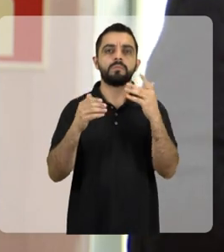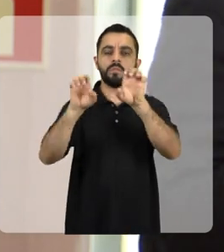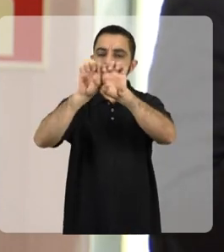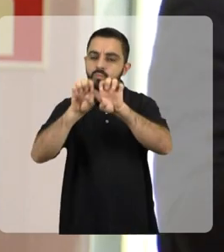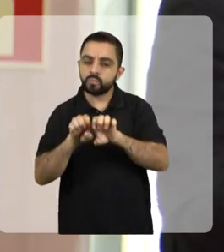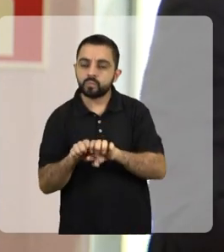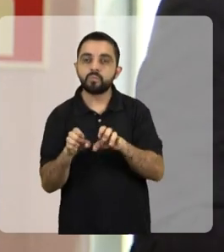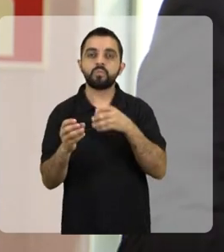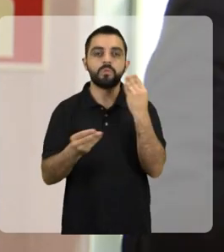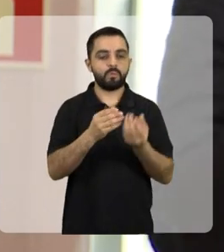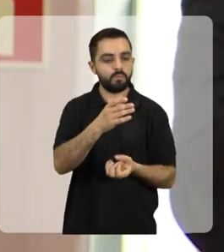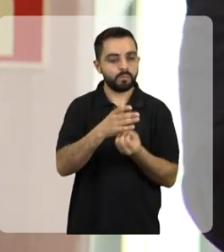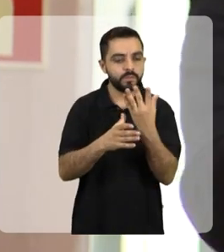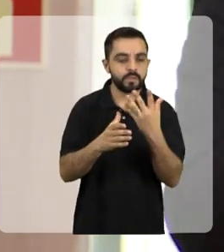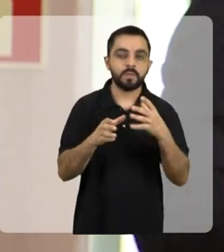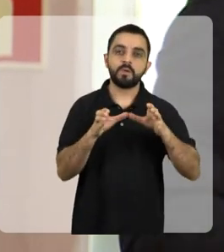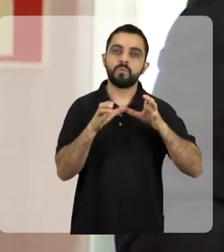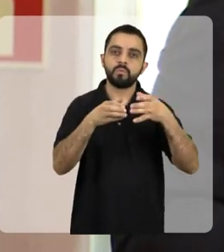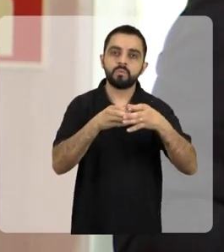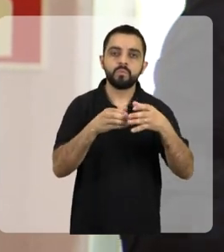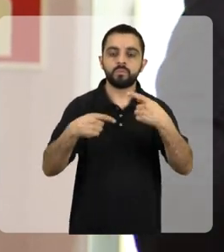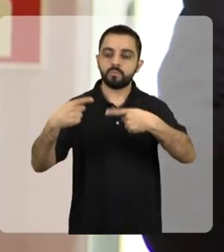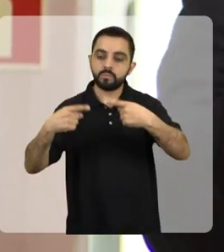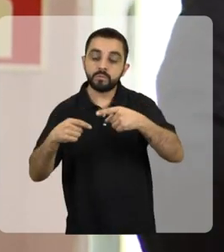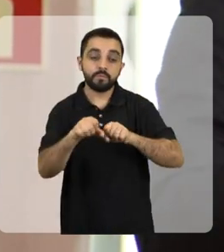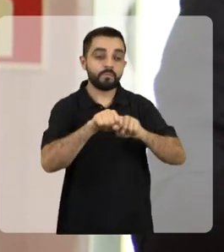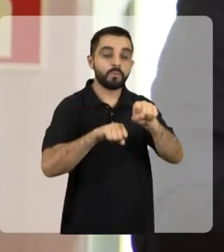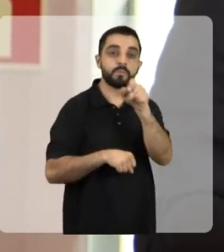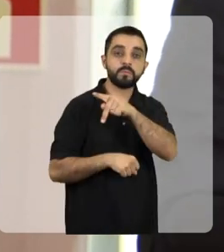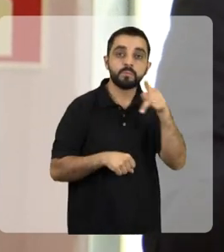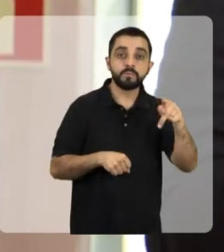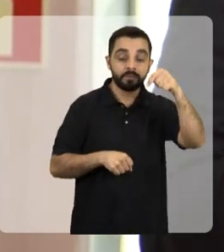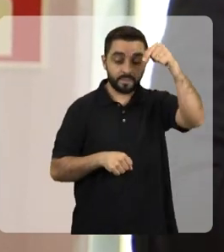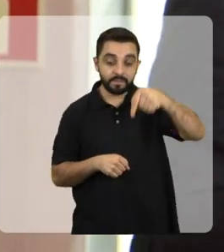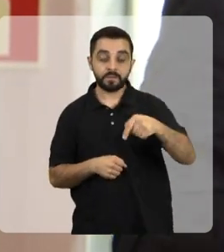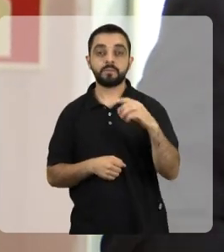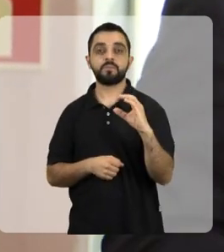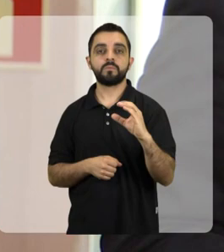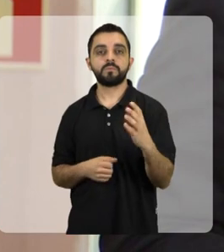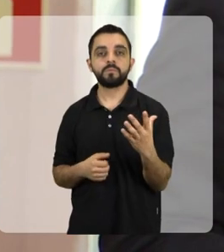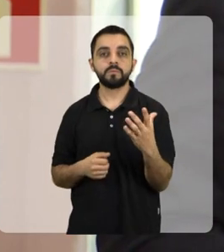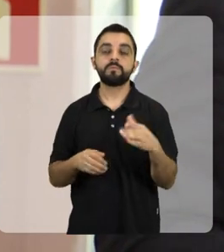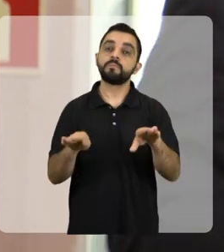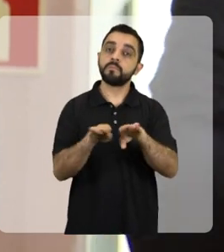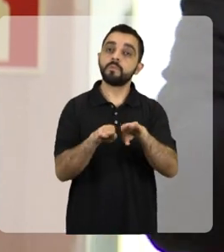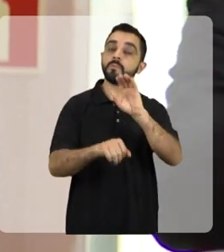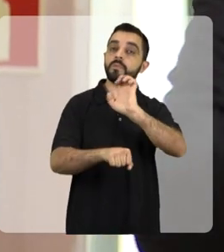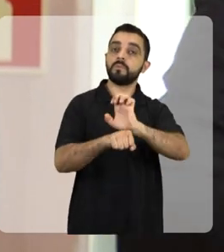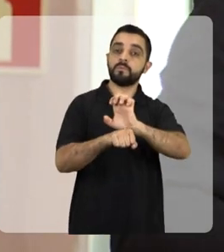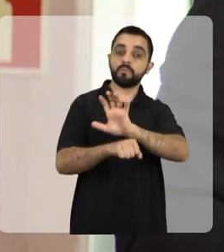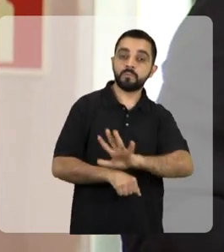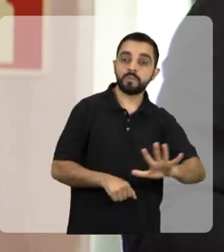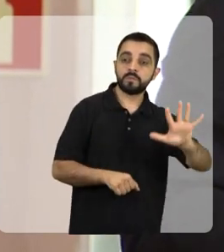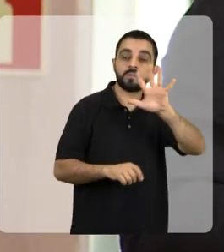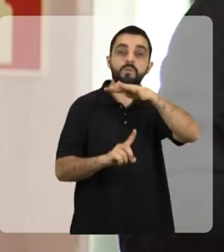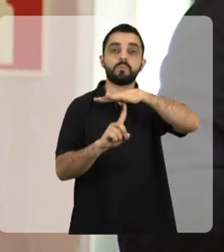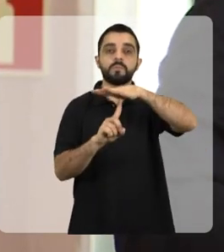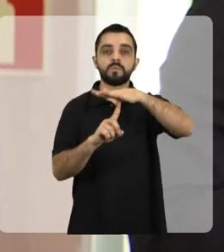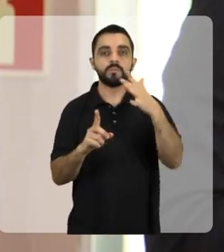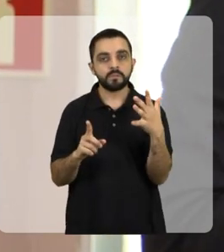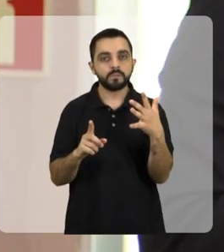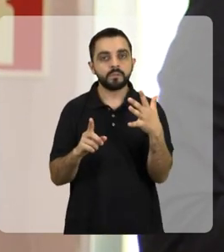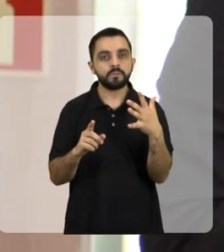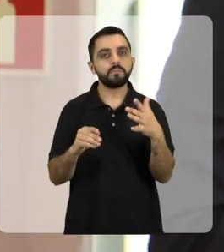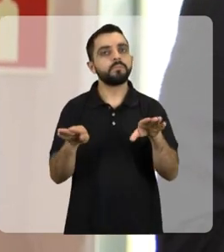estrutural, na formação das elites, na formação dos professores dessa cidade e desse Estado, de maneira desprendida